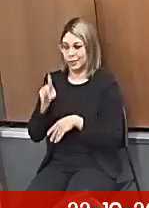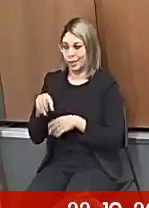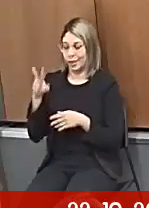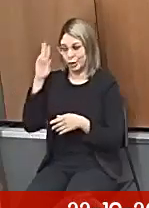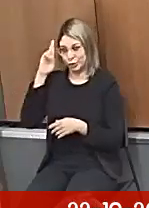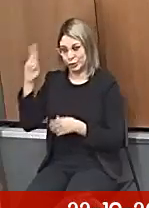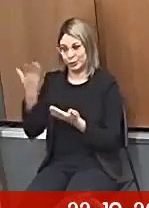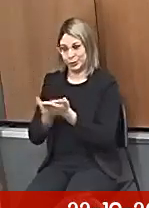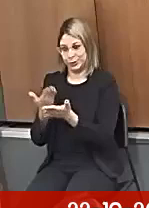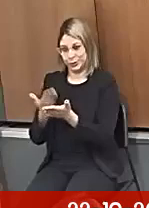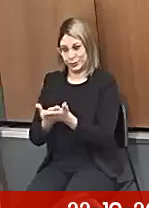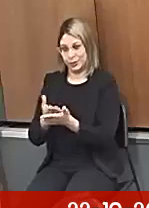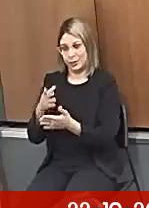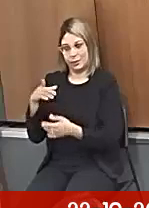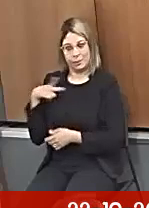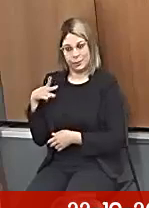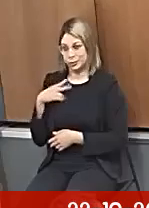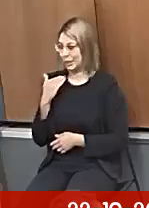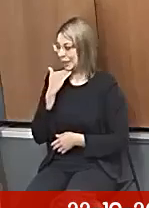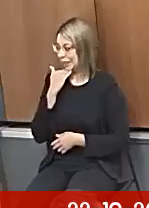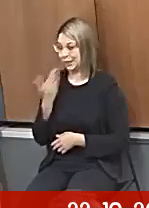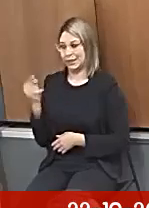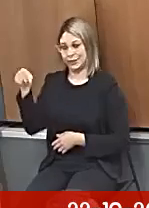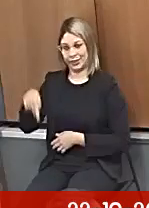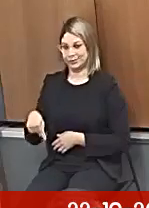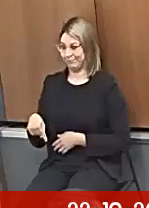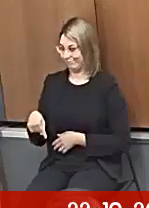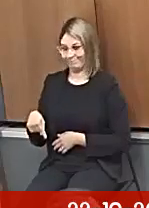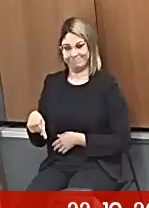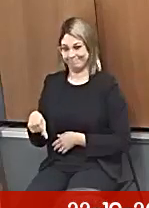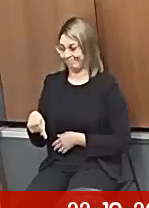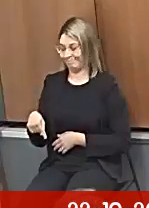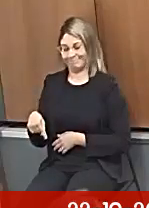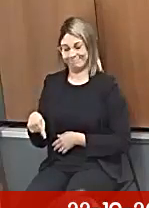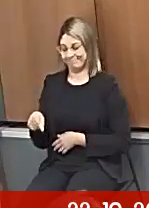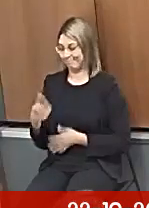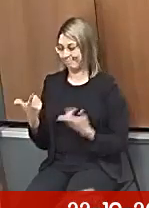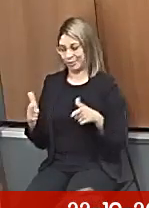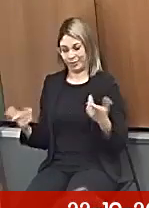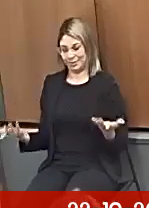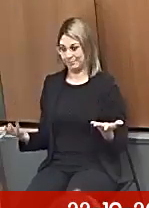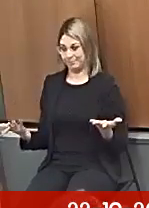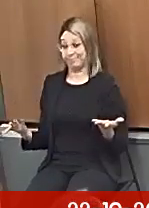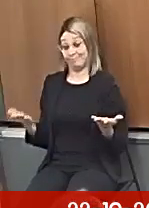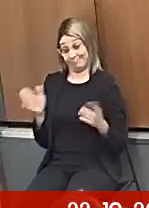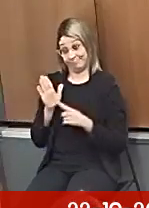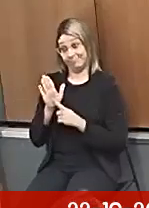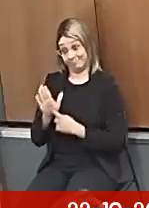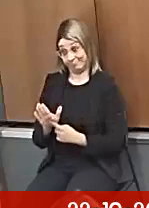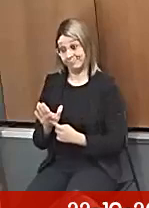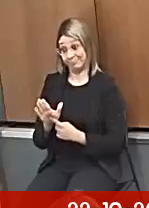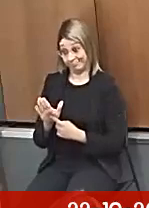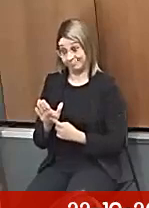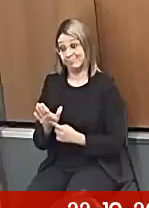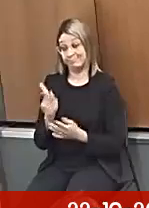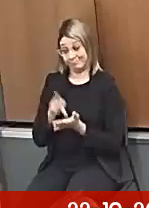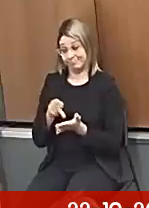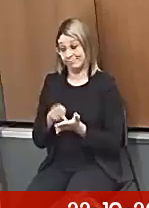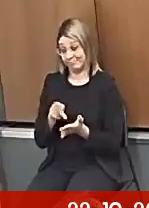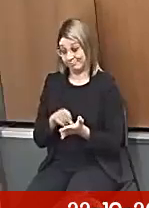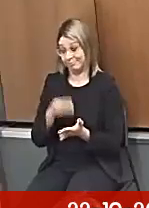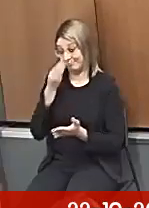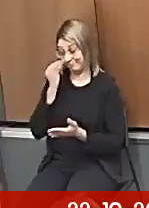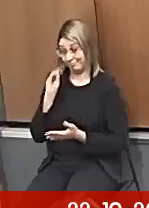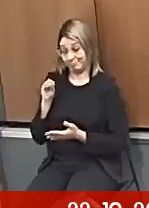e não estão presentes aqui, nenhum diretor de escola particular. Não estão aqui. Já mostra toda a